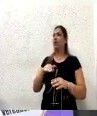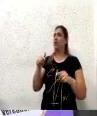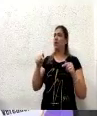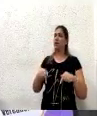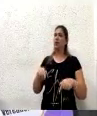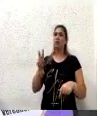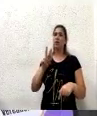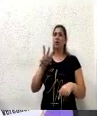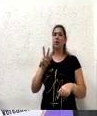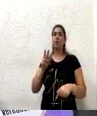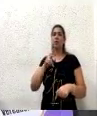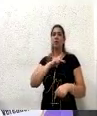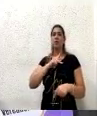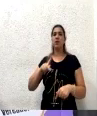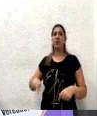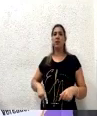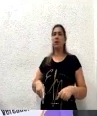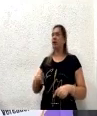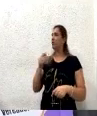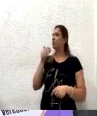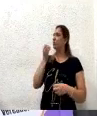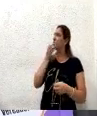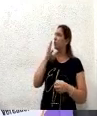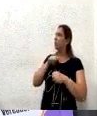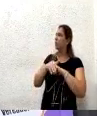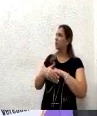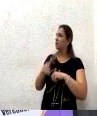Boa noite, a Kelly.